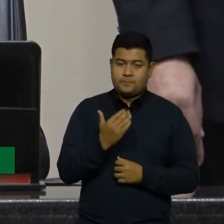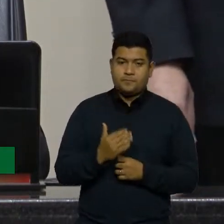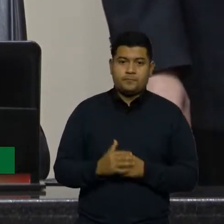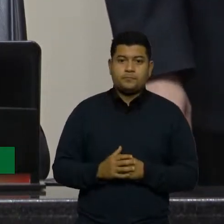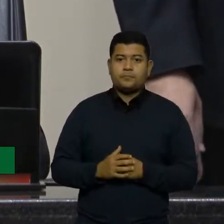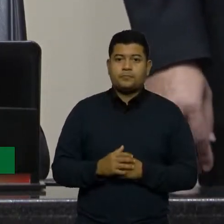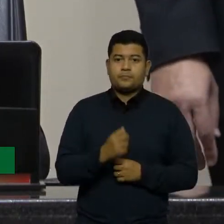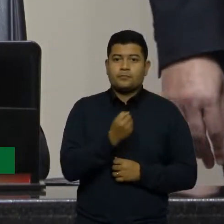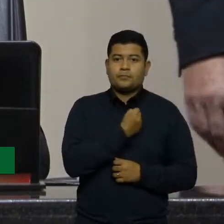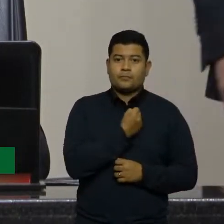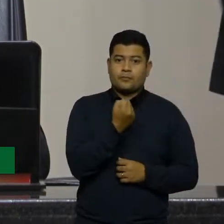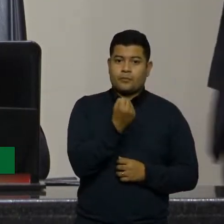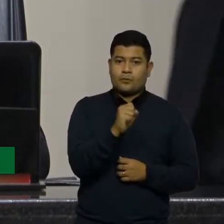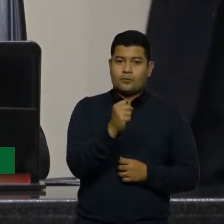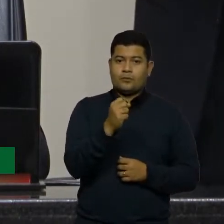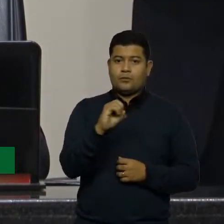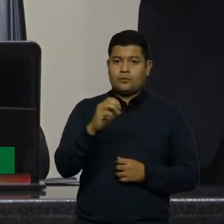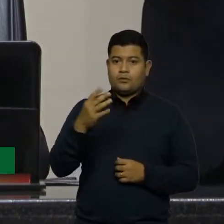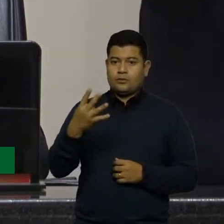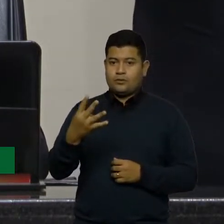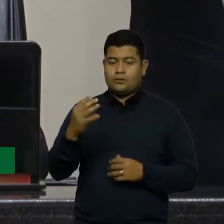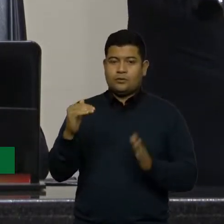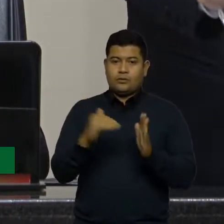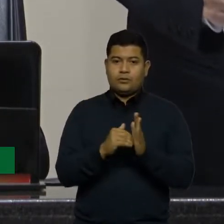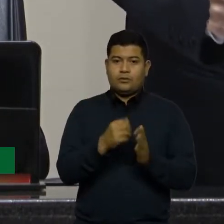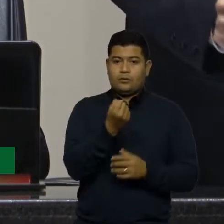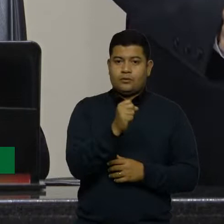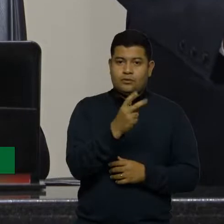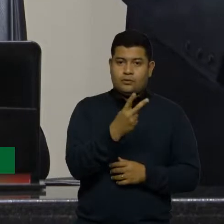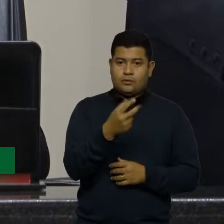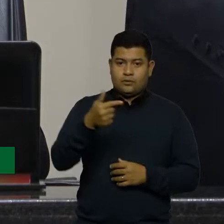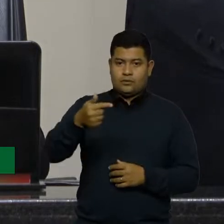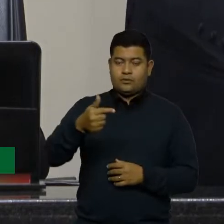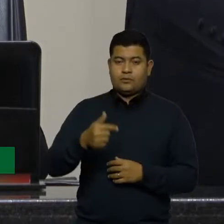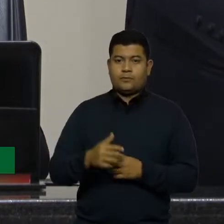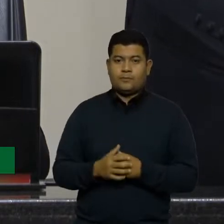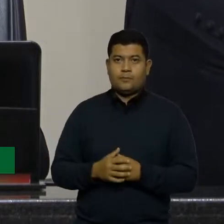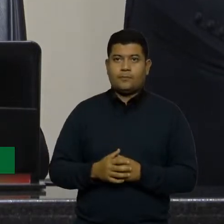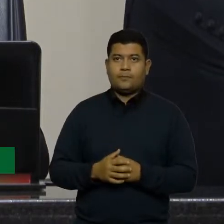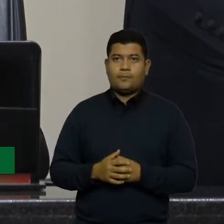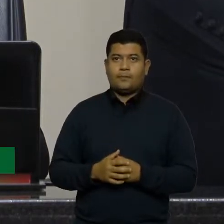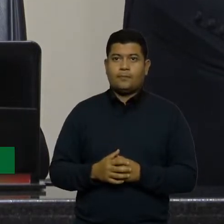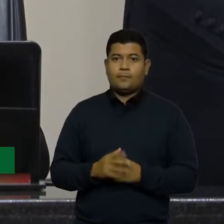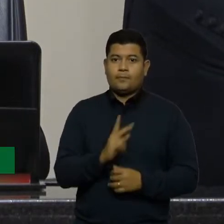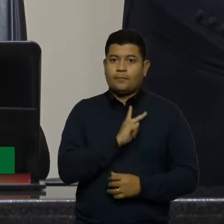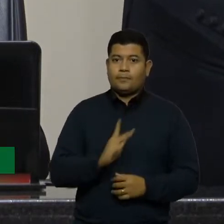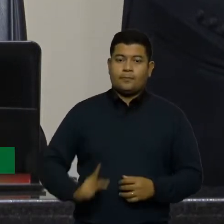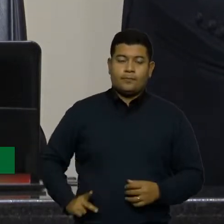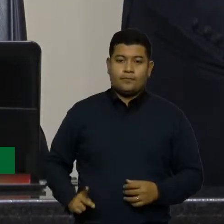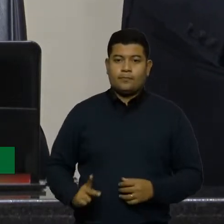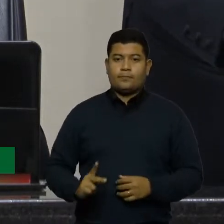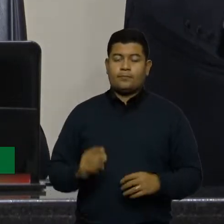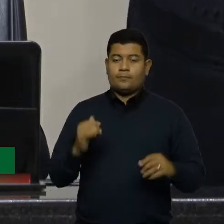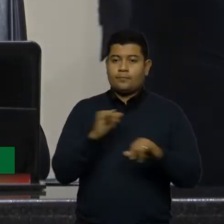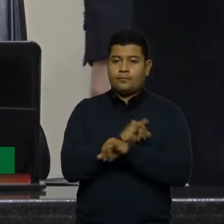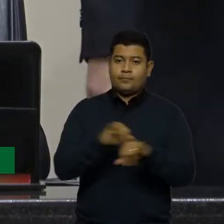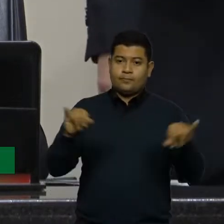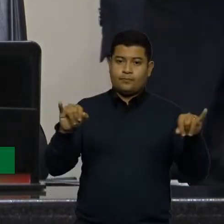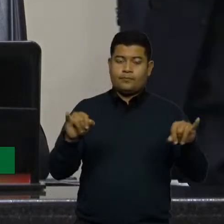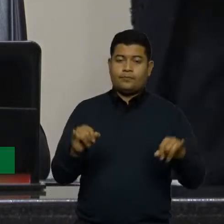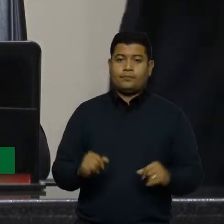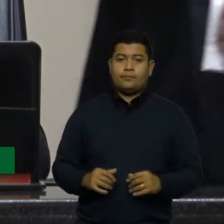requerimento 804 a 827, esta presidência que comunica que